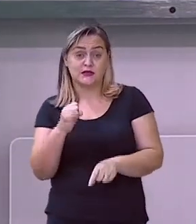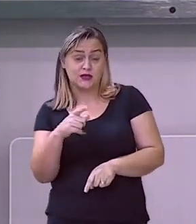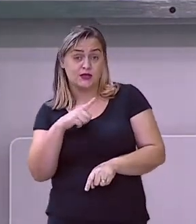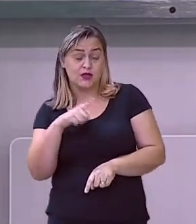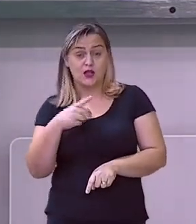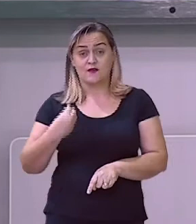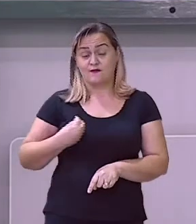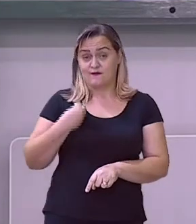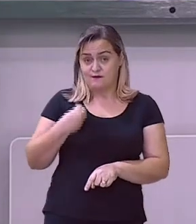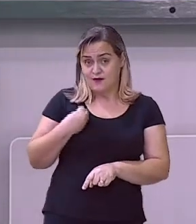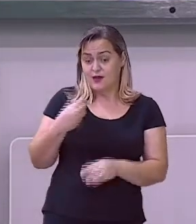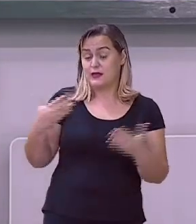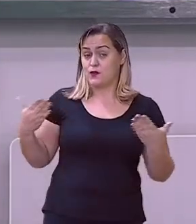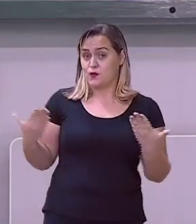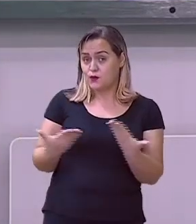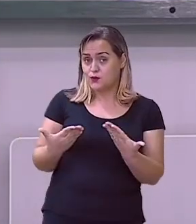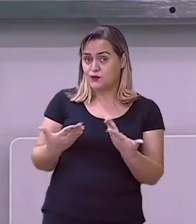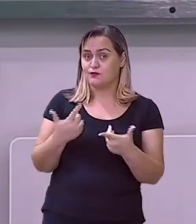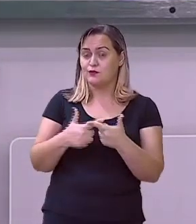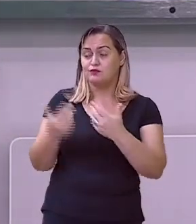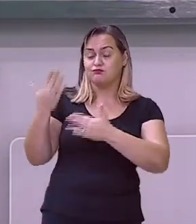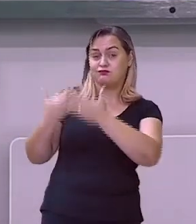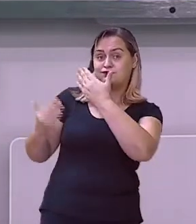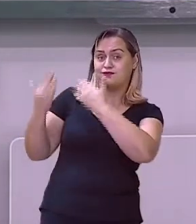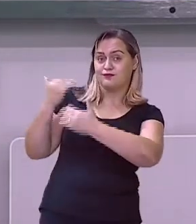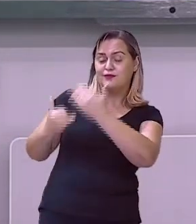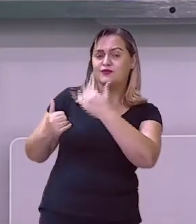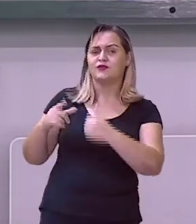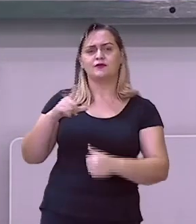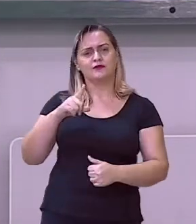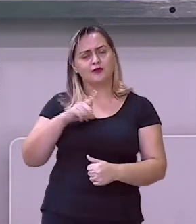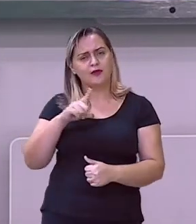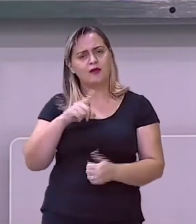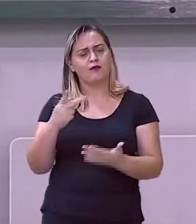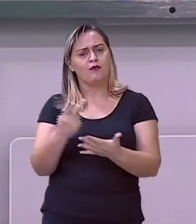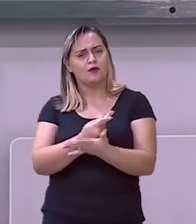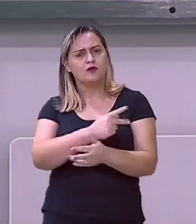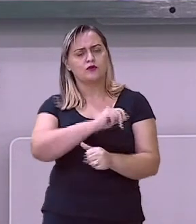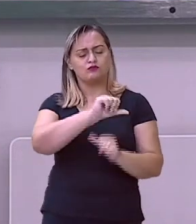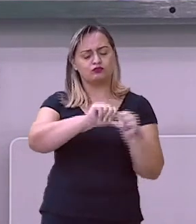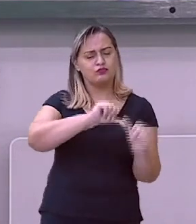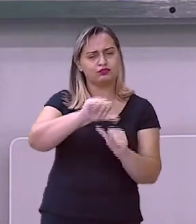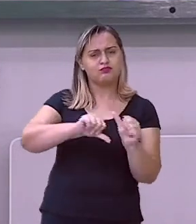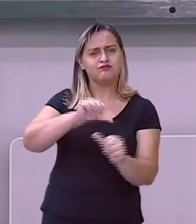muitas transformações. Ok?